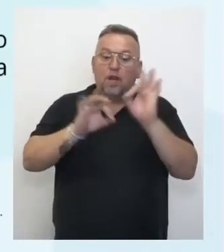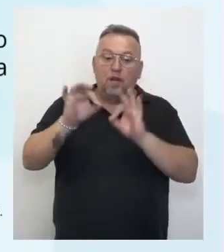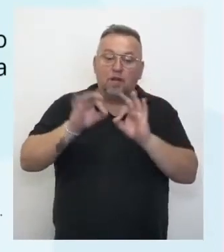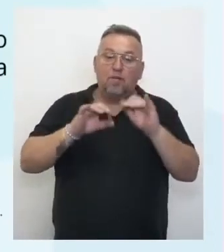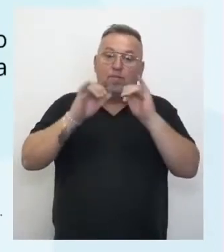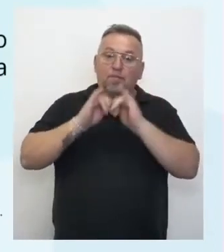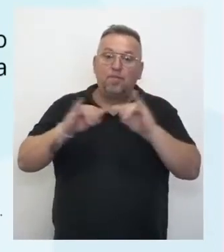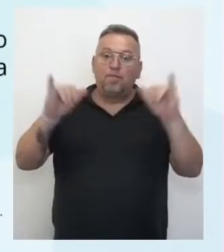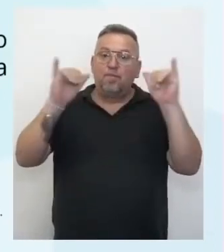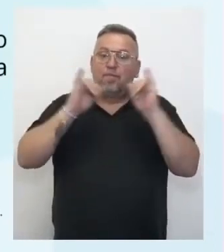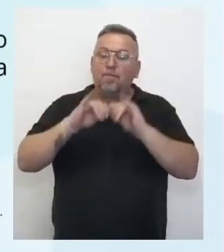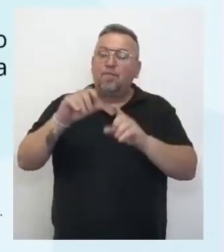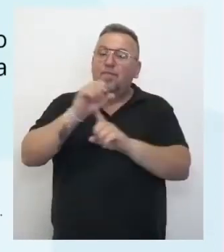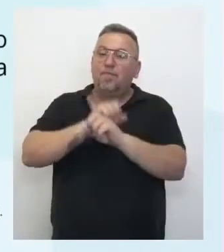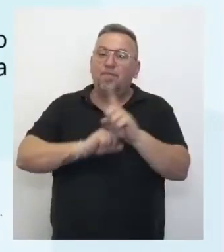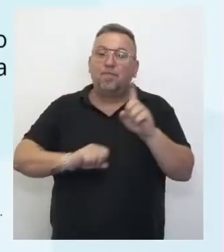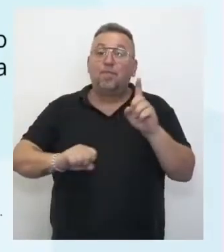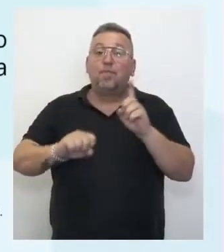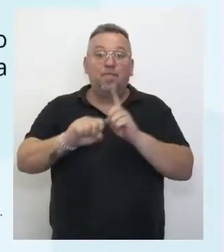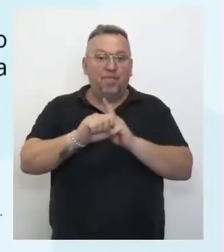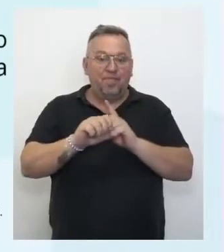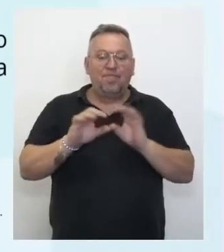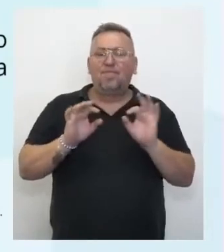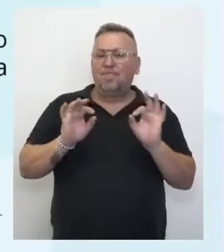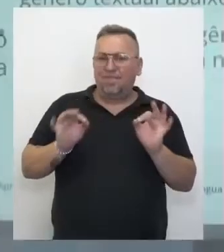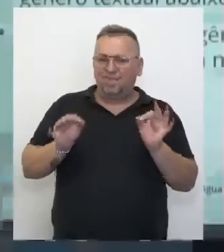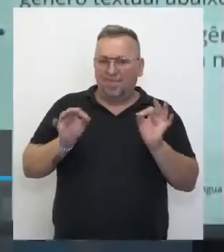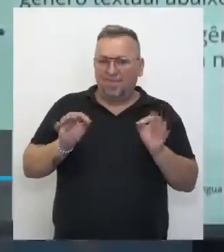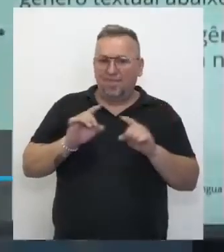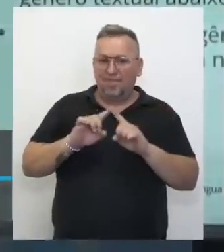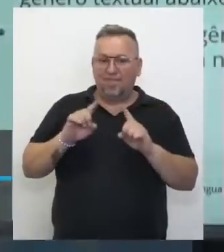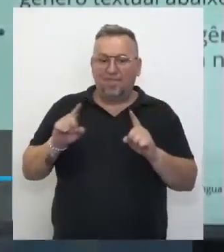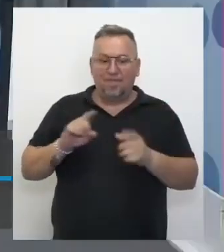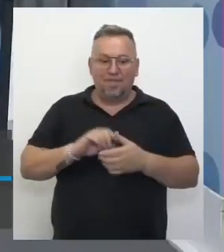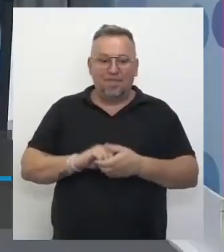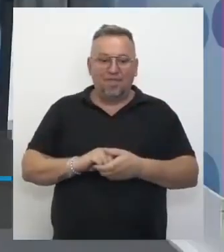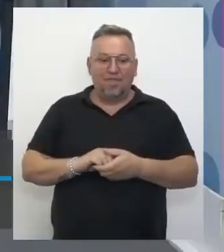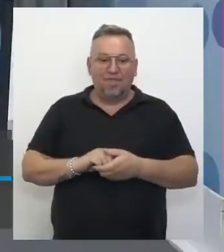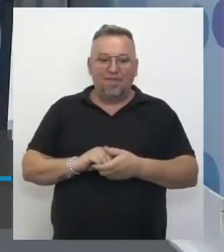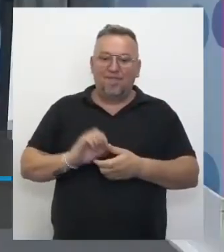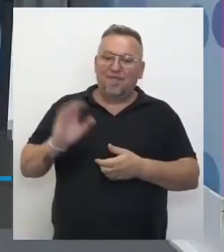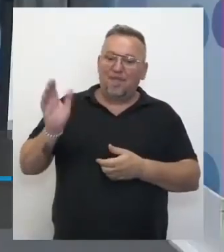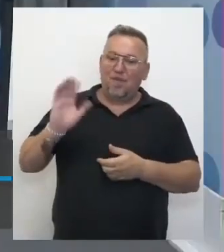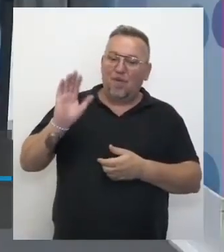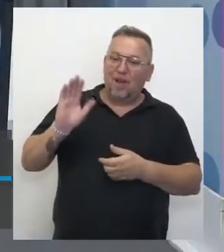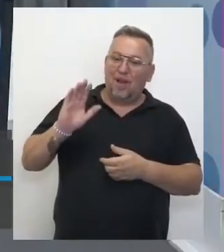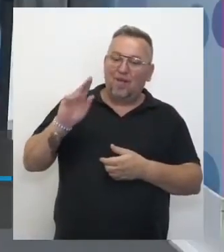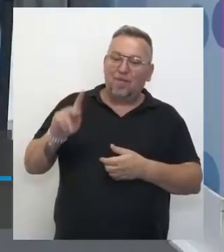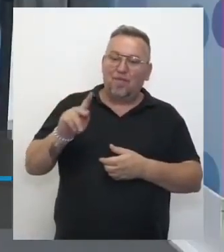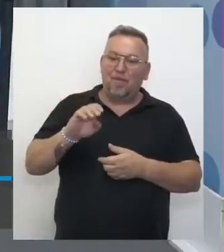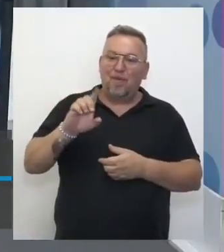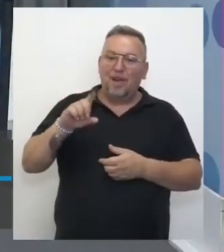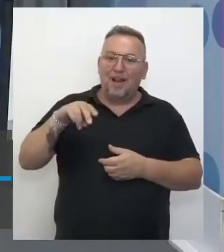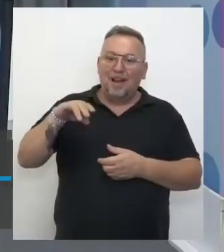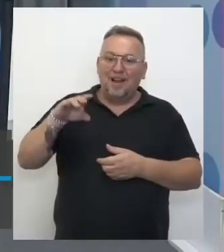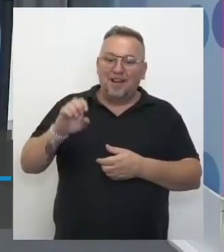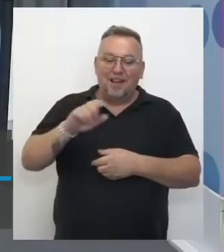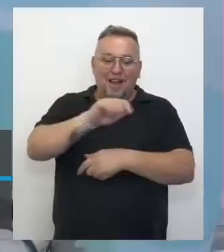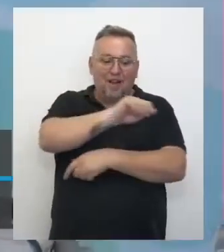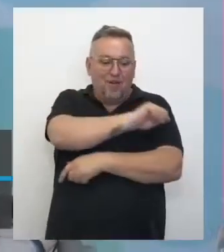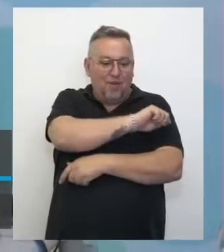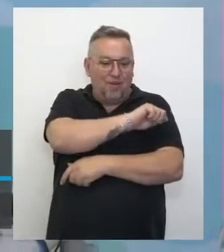no planejamento de campanha social. Silene. Olá, professora Elaine, olá,